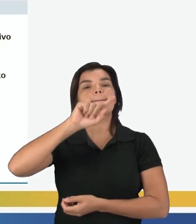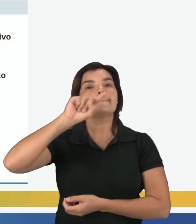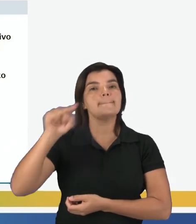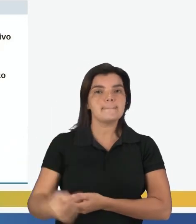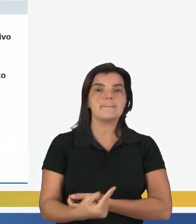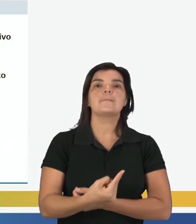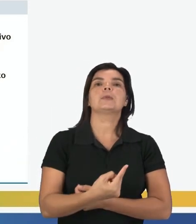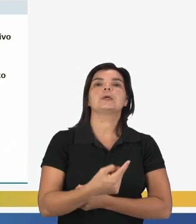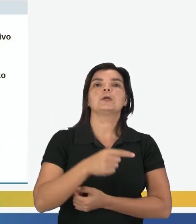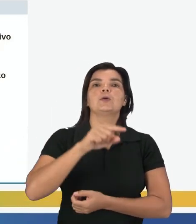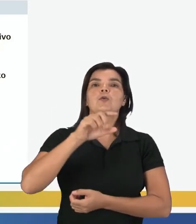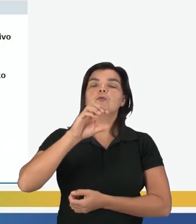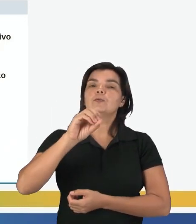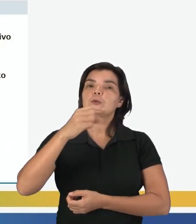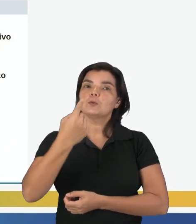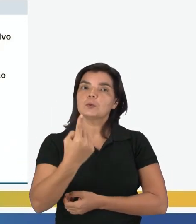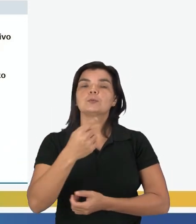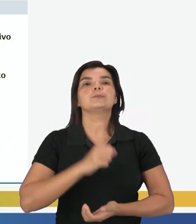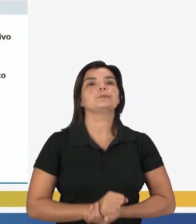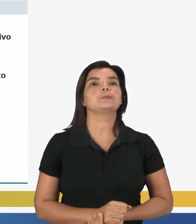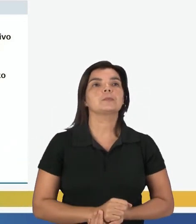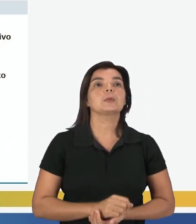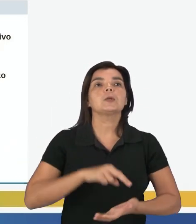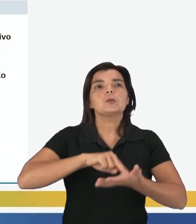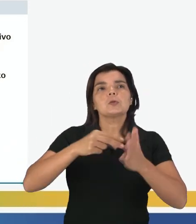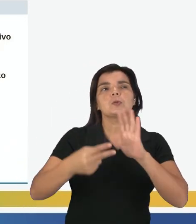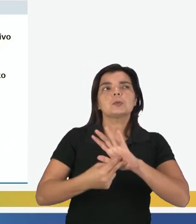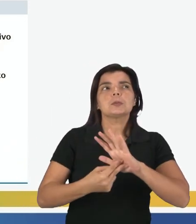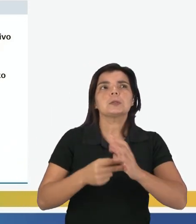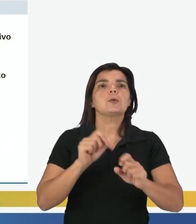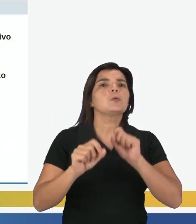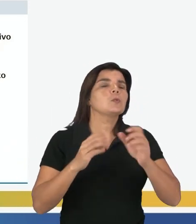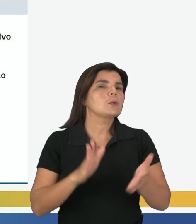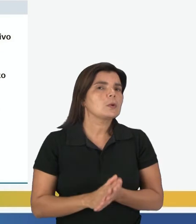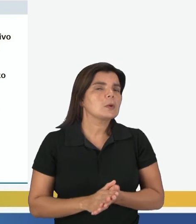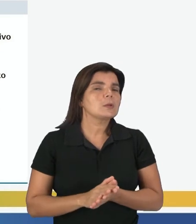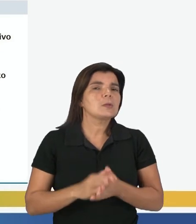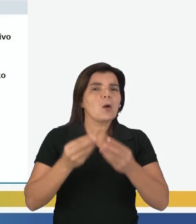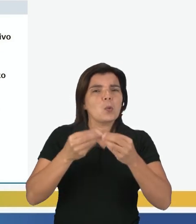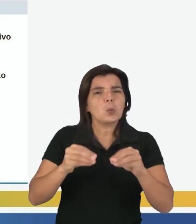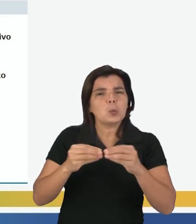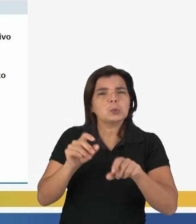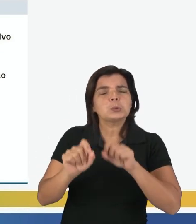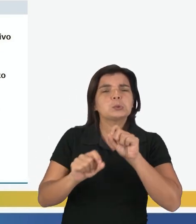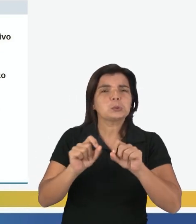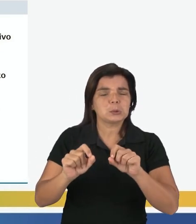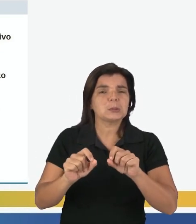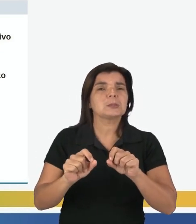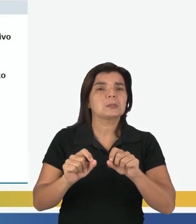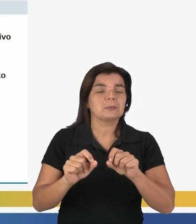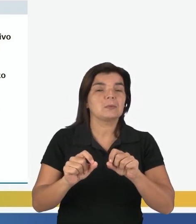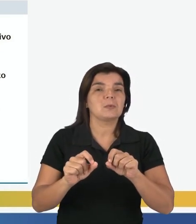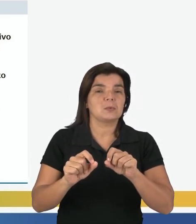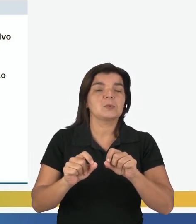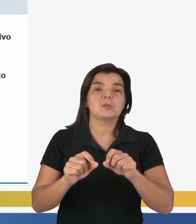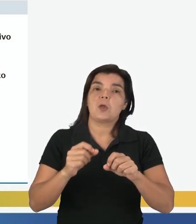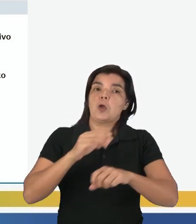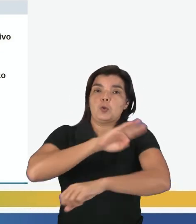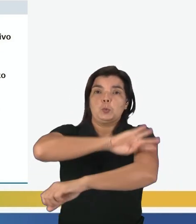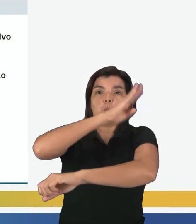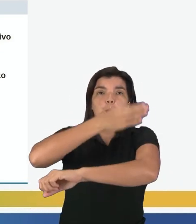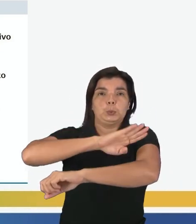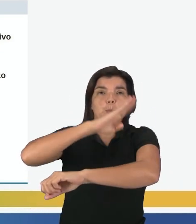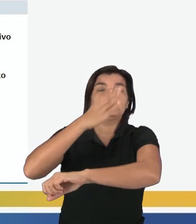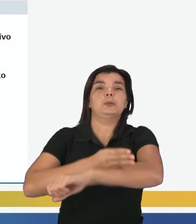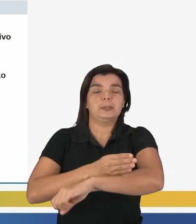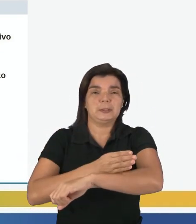874.000,1. Então quer dizer que aí essas condições precárias vai desde situações em morro, situações